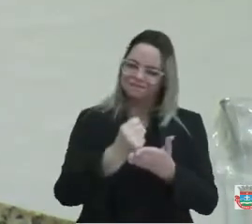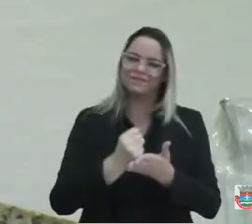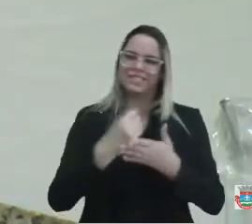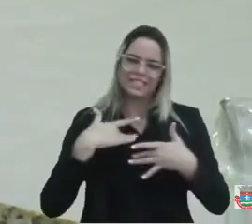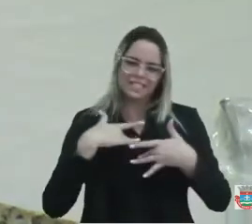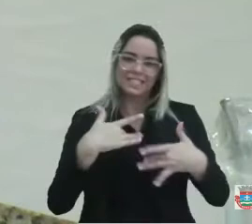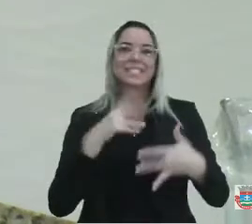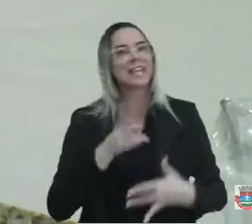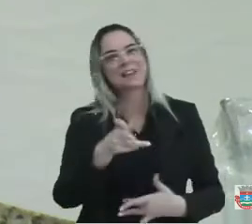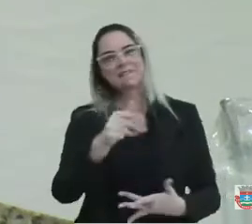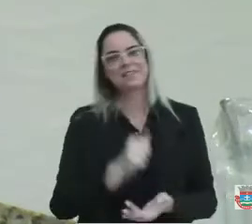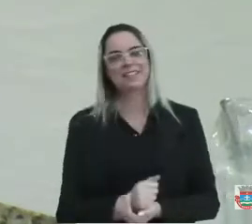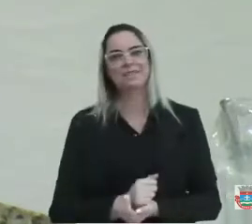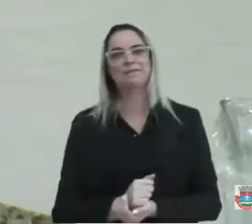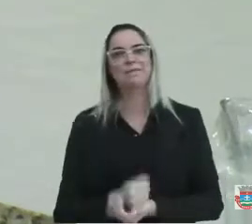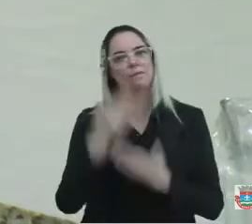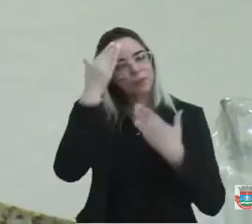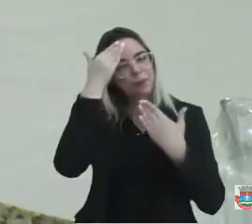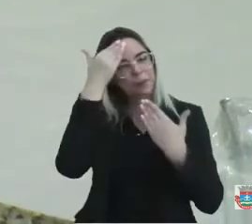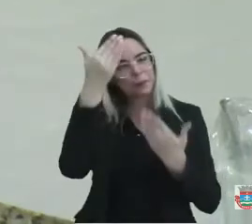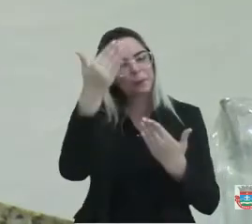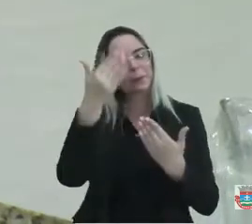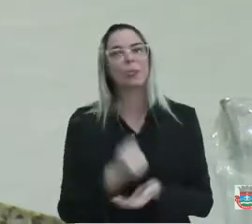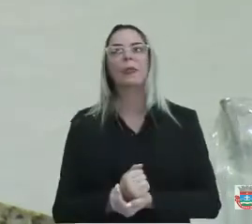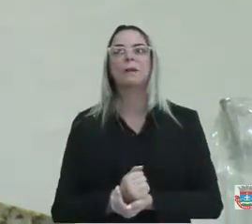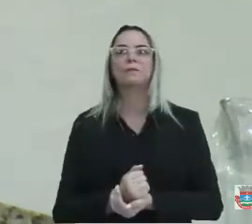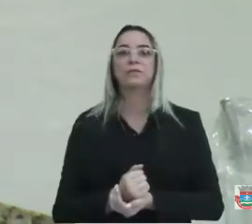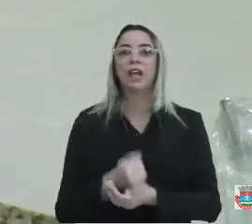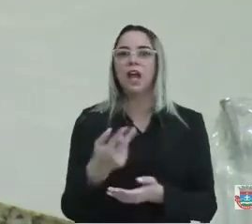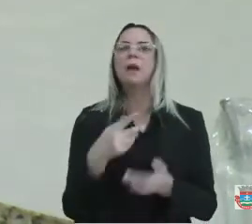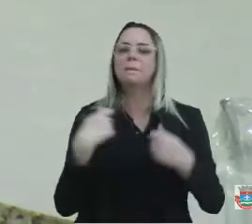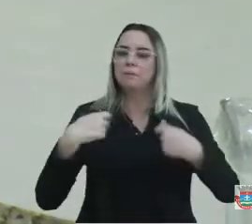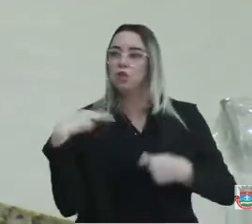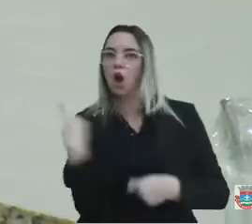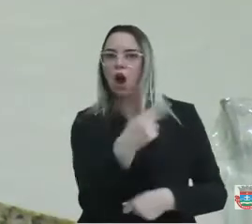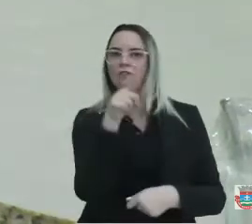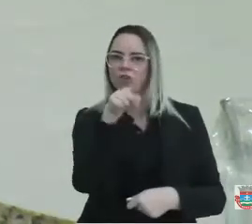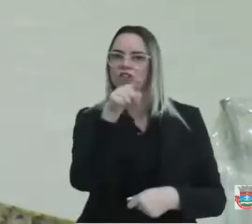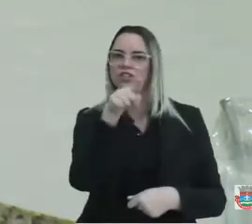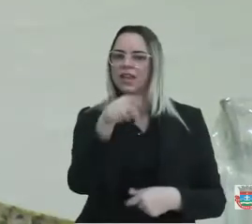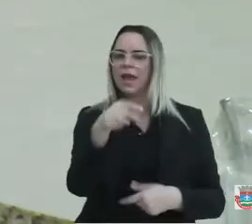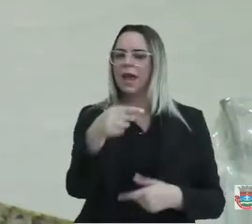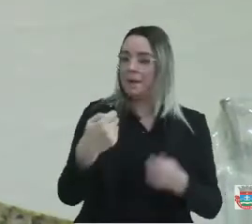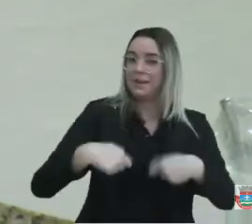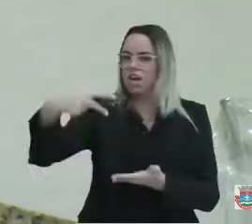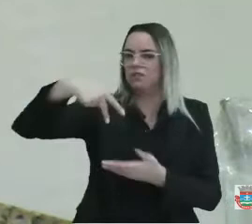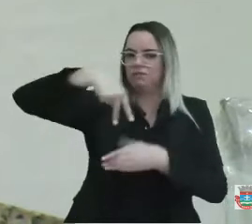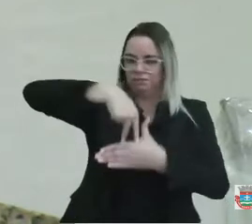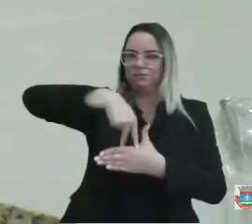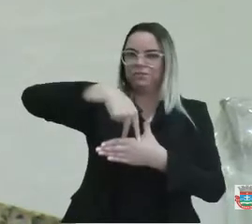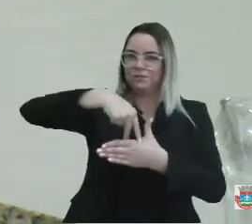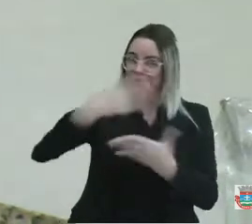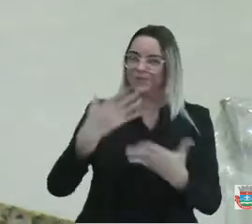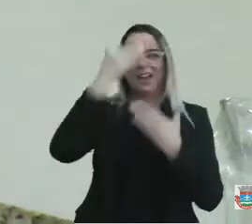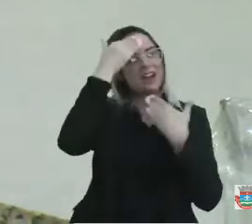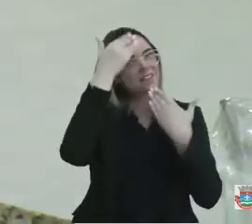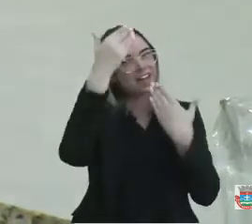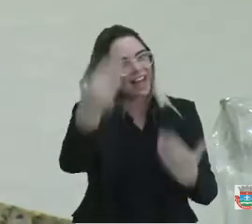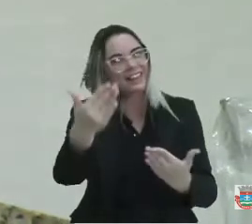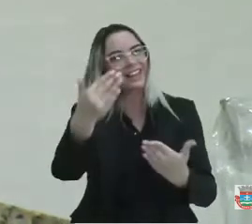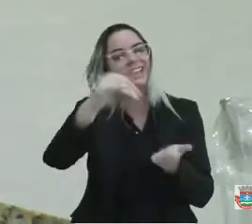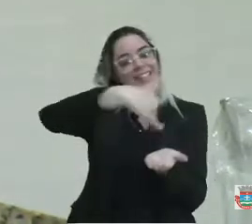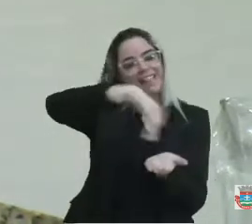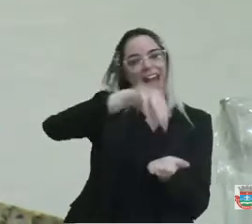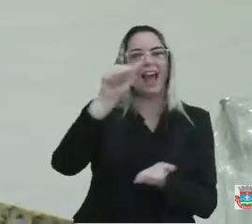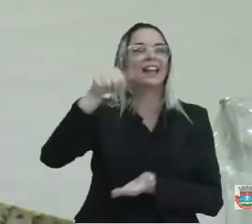disposição. Então, às vezes, a gente também tem que vir nessa tribuna agradecer, não só criticar. Então, quero agradecer a André, colega Evandro,